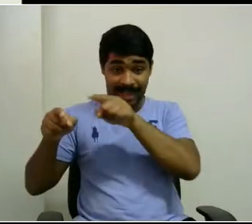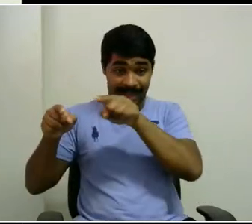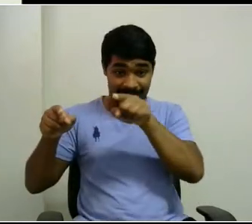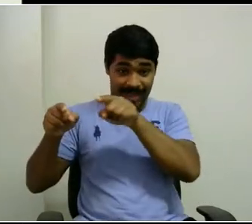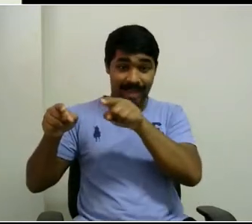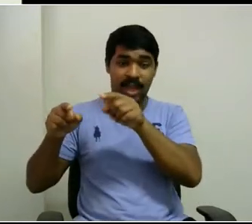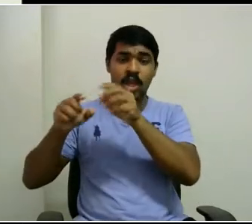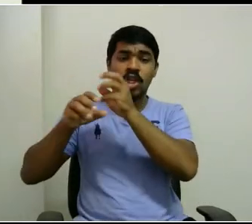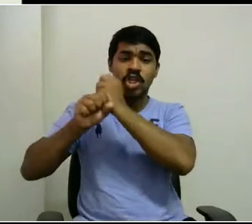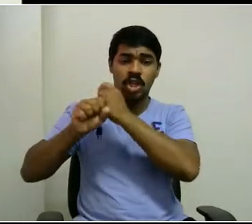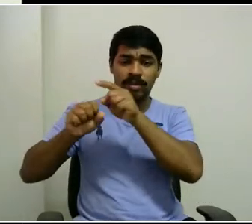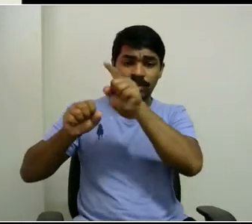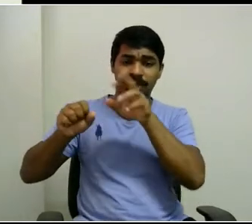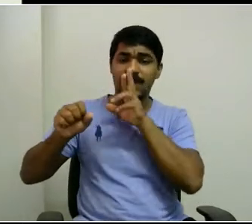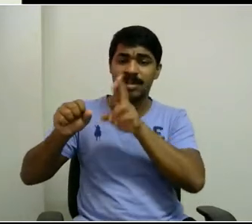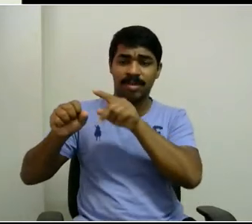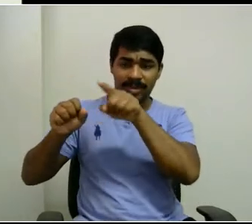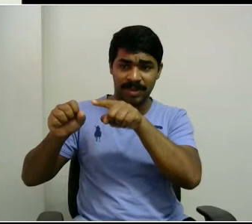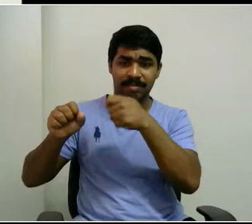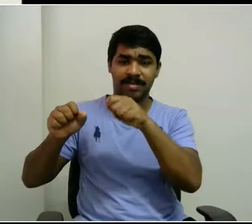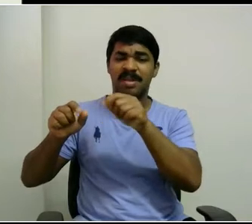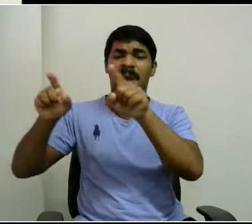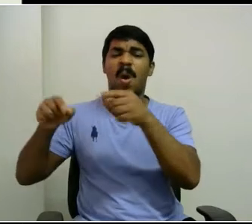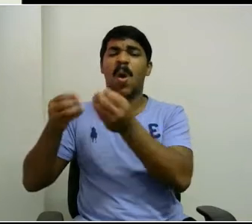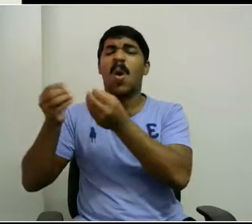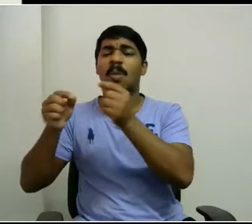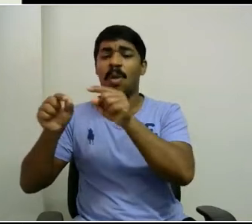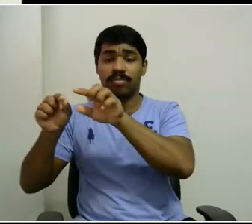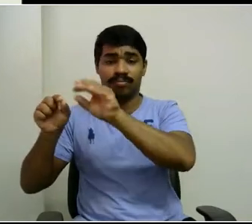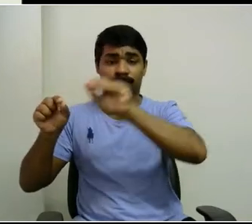operação com fração bem aqui nesse cantinho aqui. Ó, 1